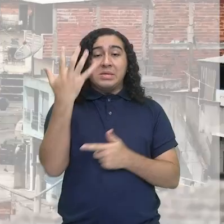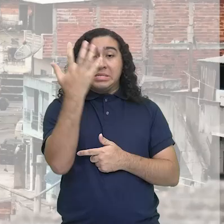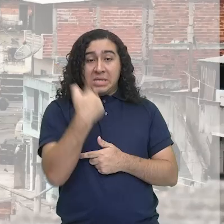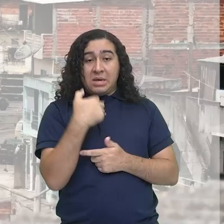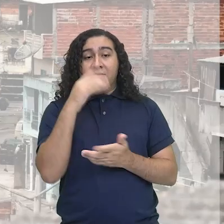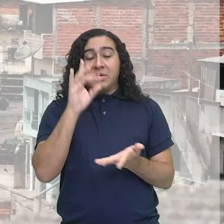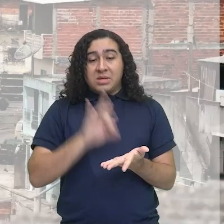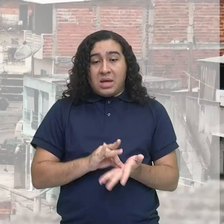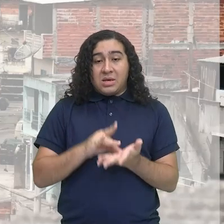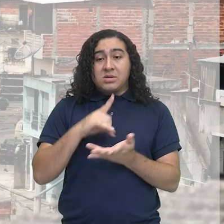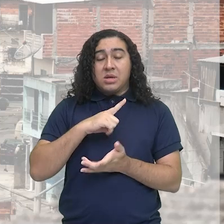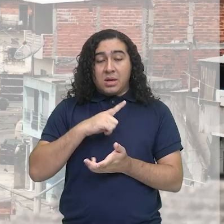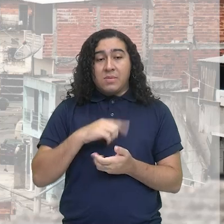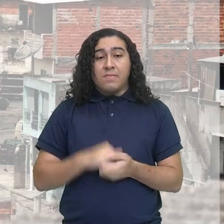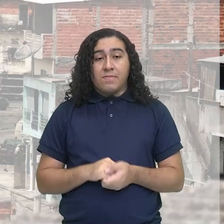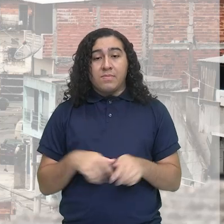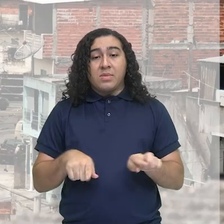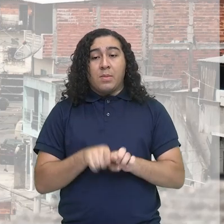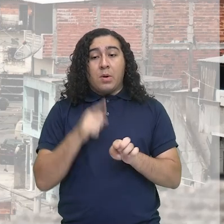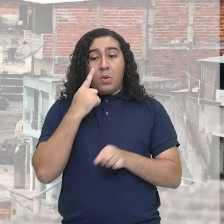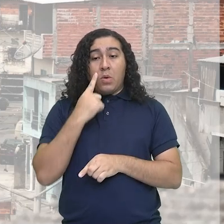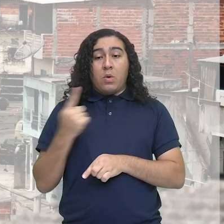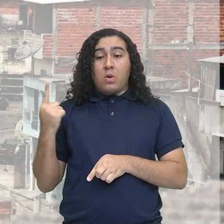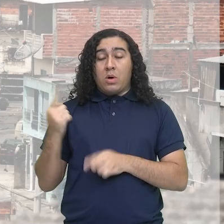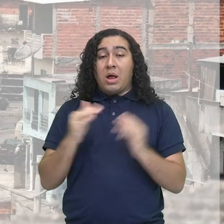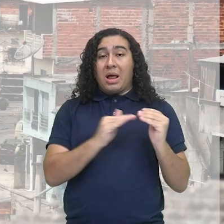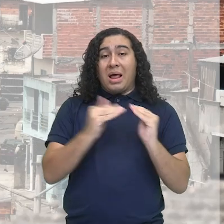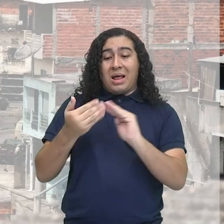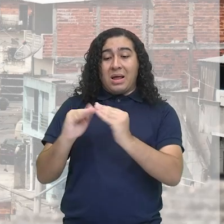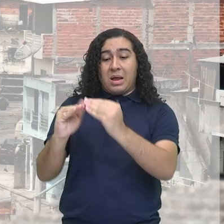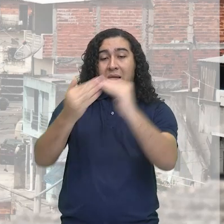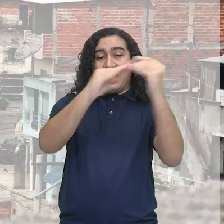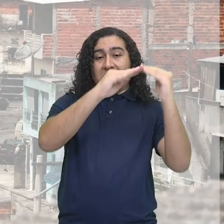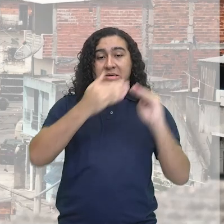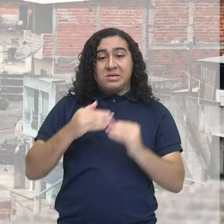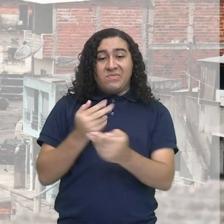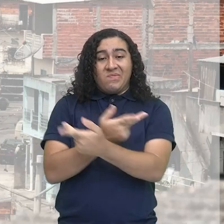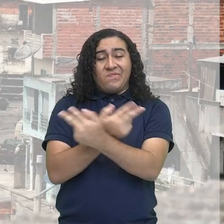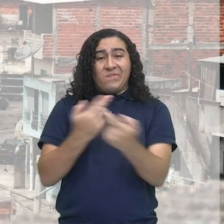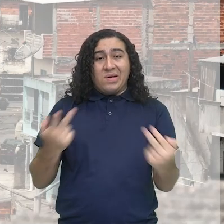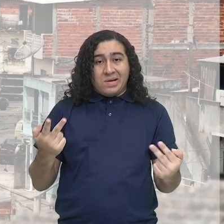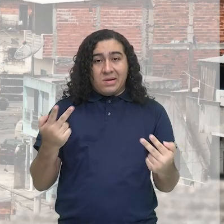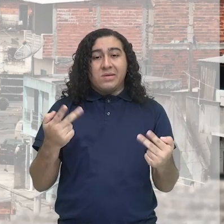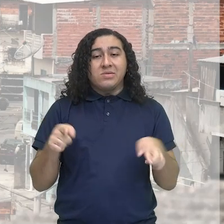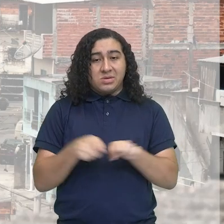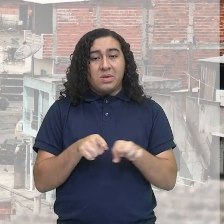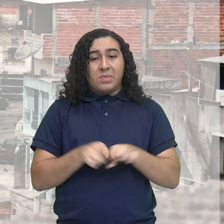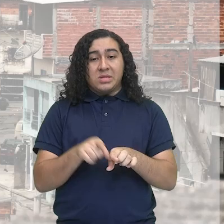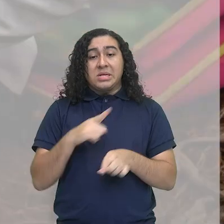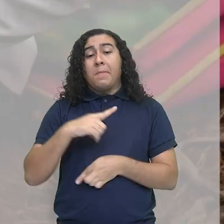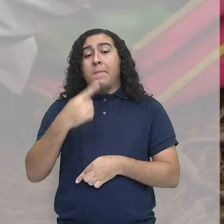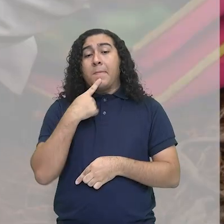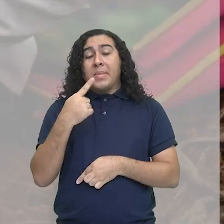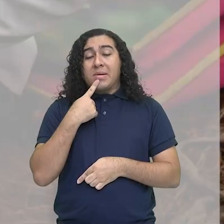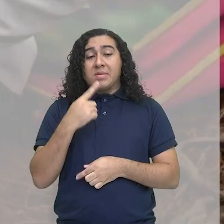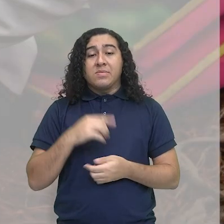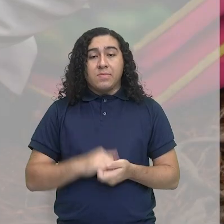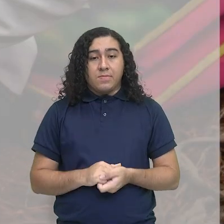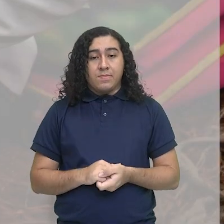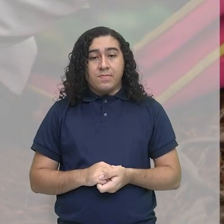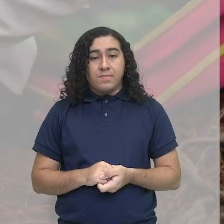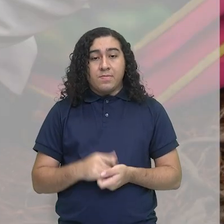aí que estão avançando. Problemas de habitação também são muito grandes, né? Muita gente morando, então nem todo mundo tem onde